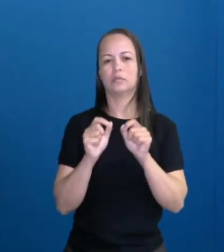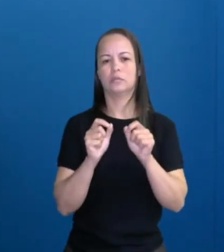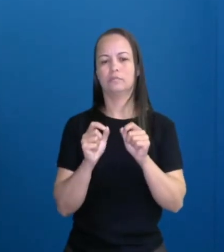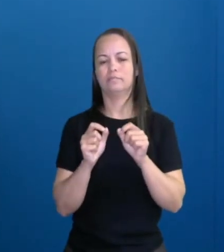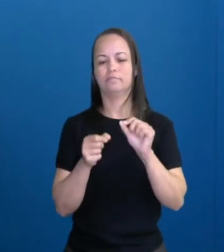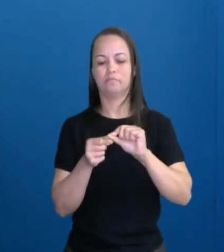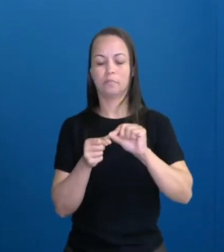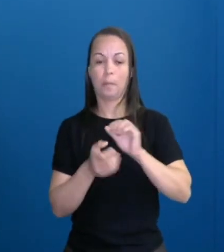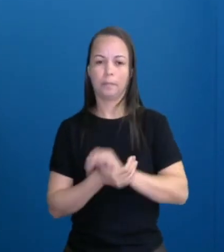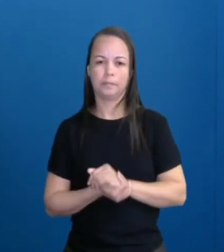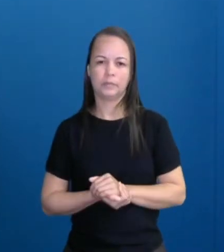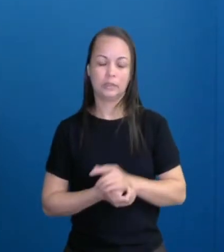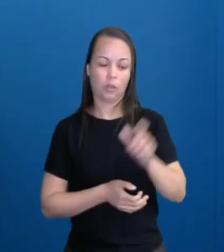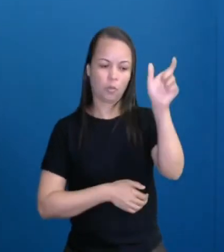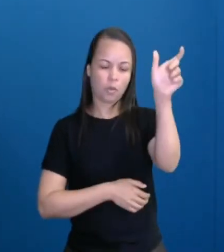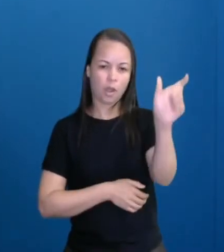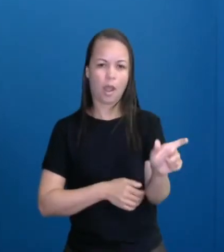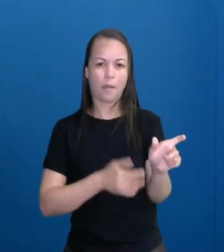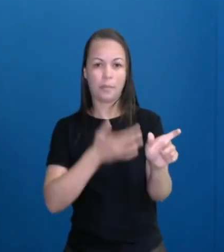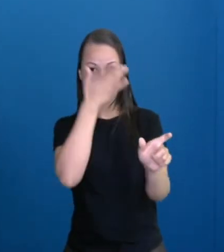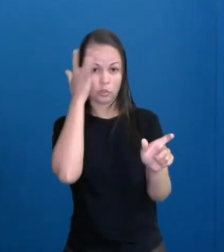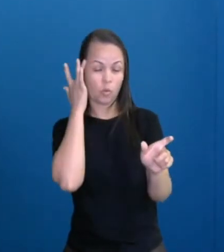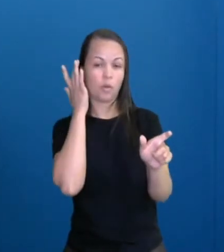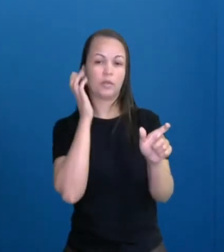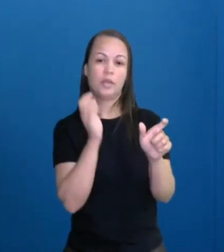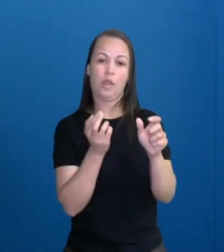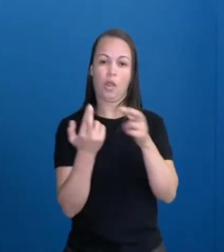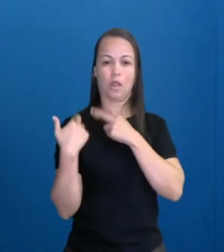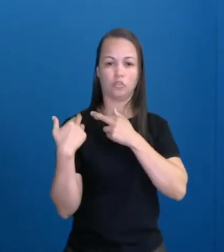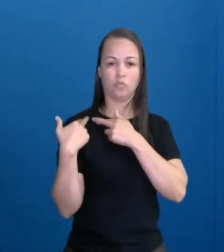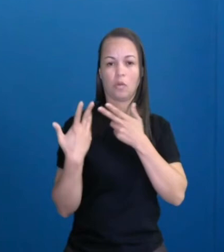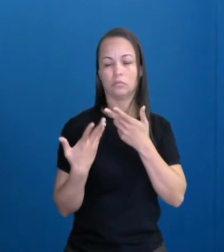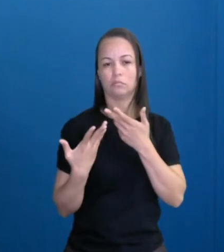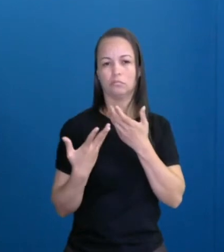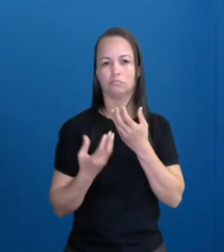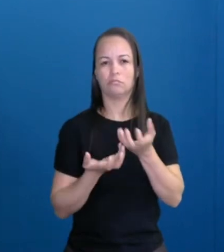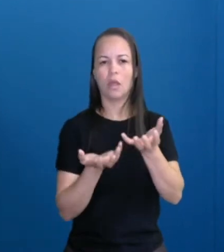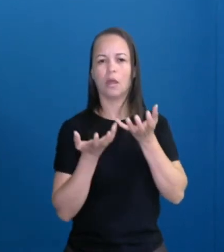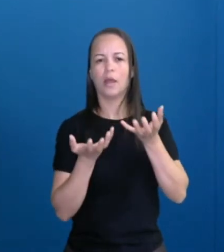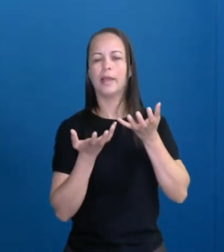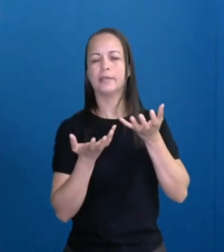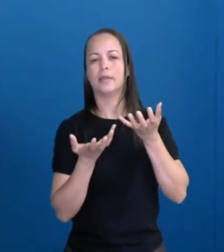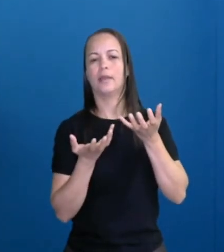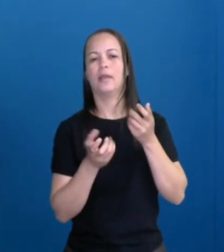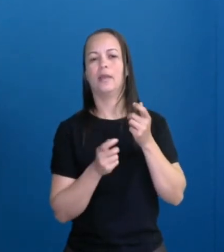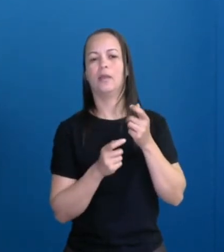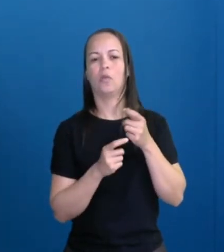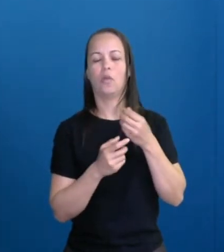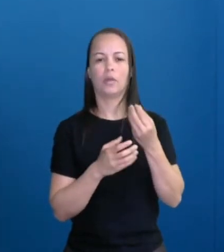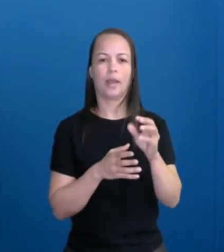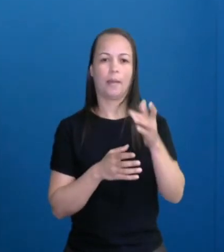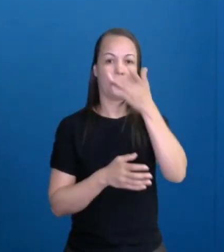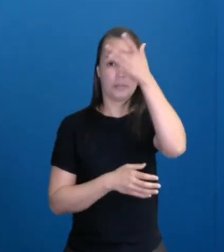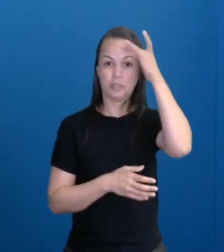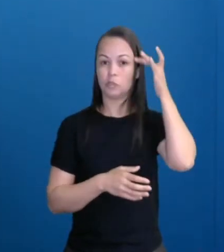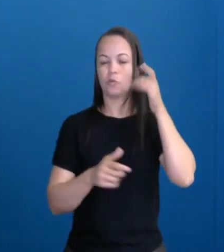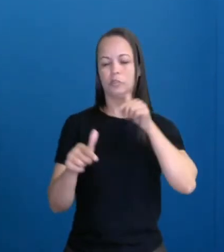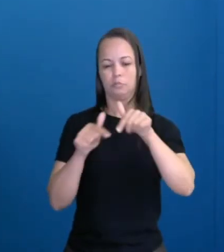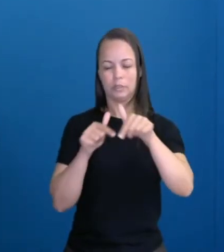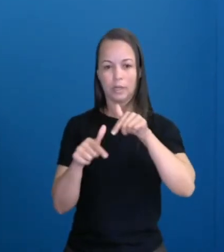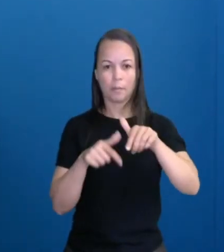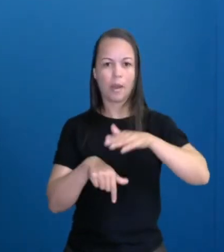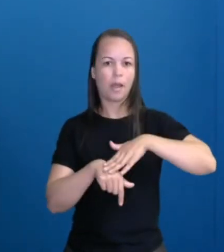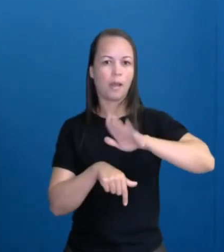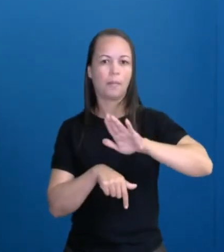Aí, a pessoa lá, o responsável, quer colocar mais operários